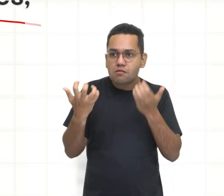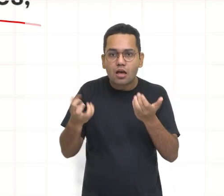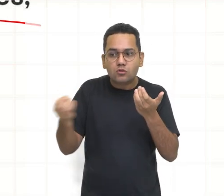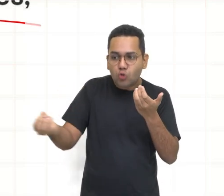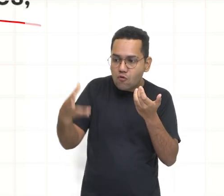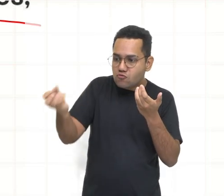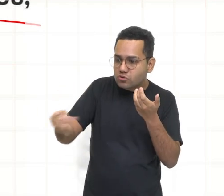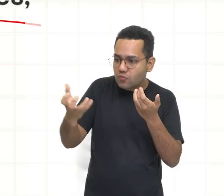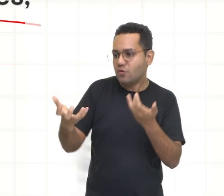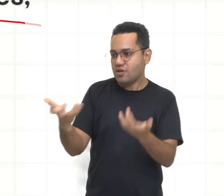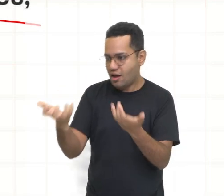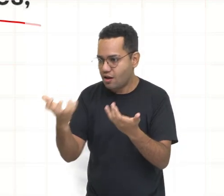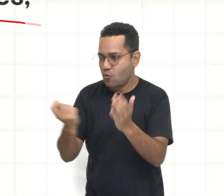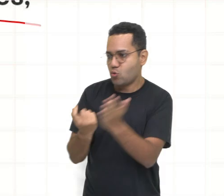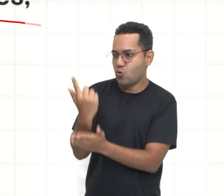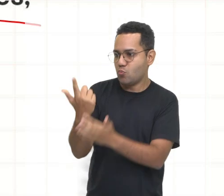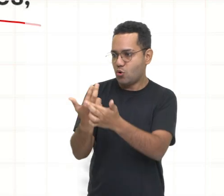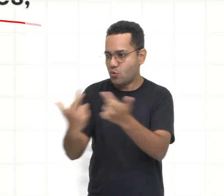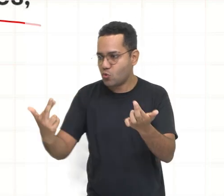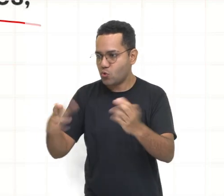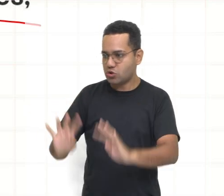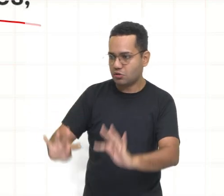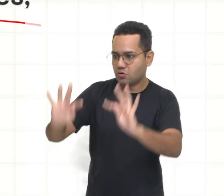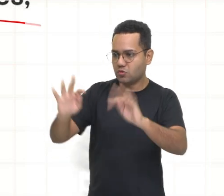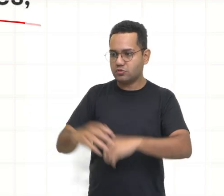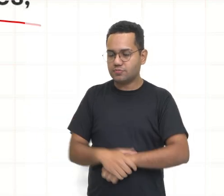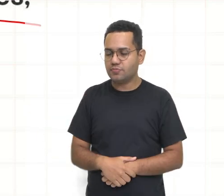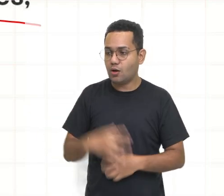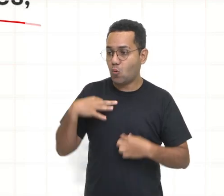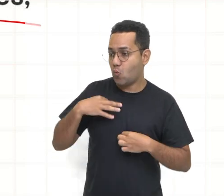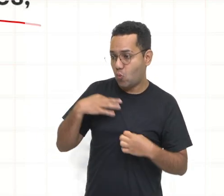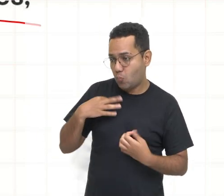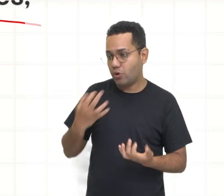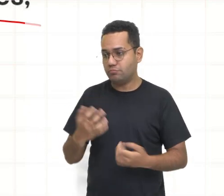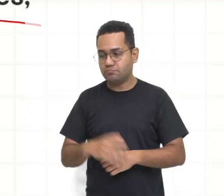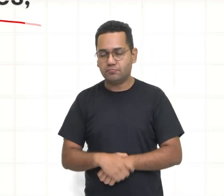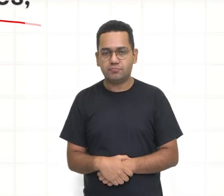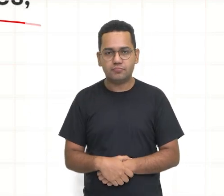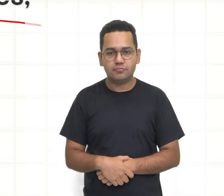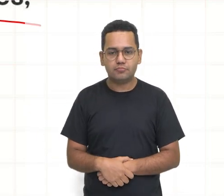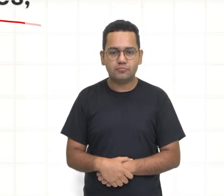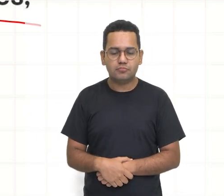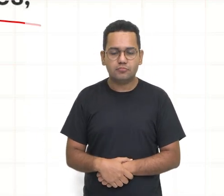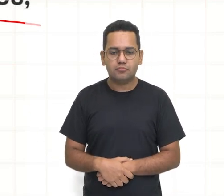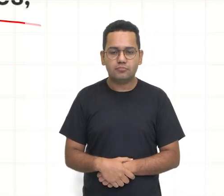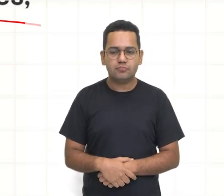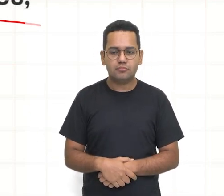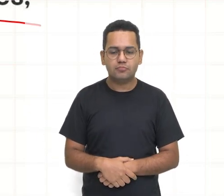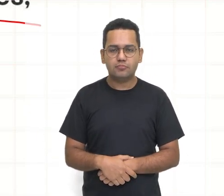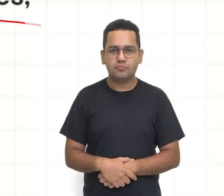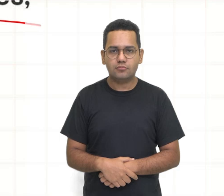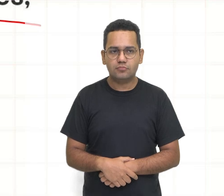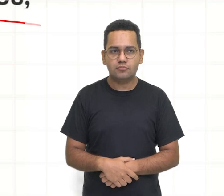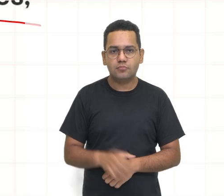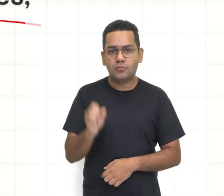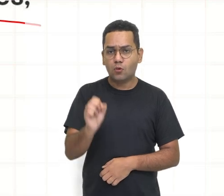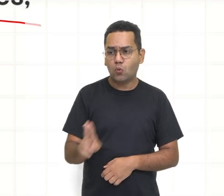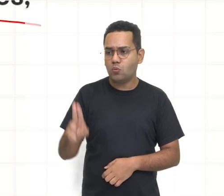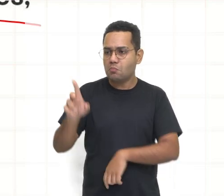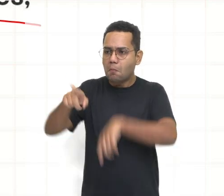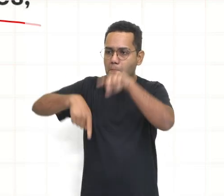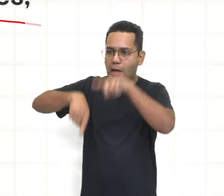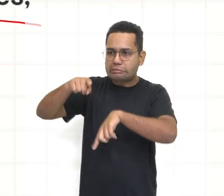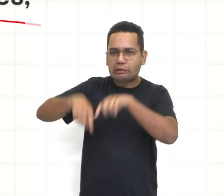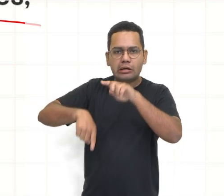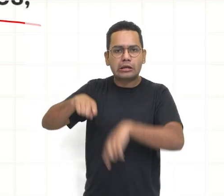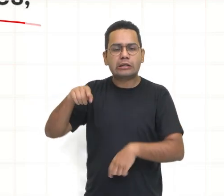mais atual, né? A tecnologia mais atual, a roupa da moda, consumir produtos que estão em